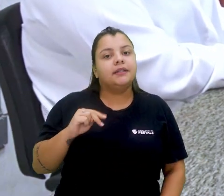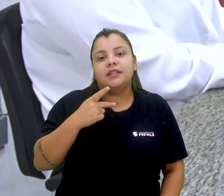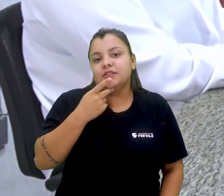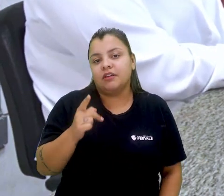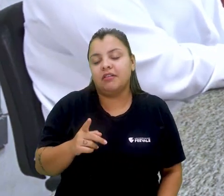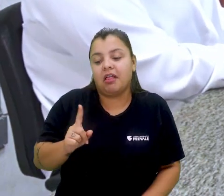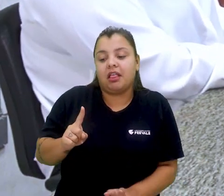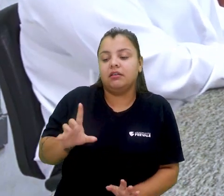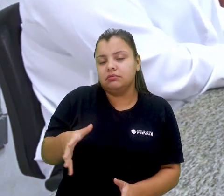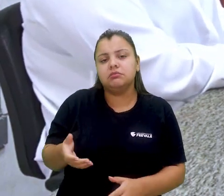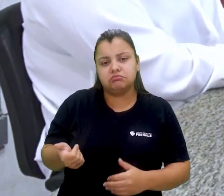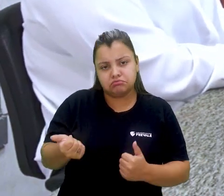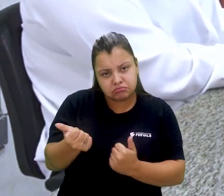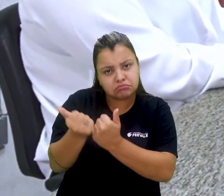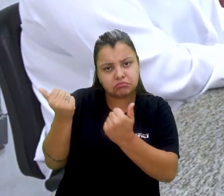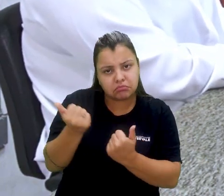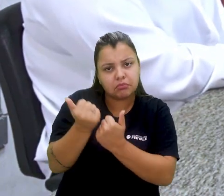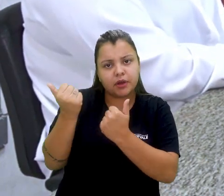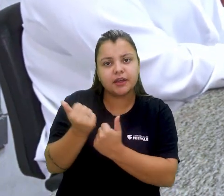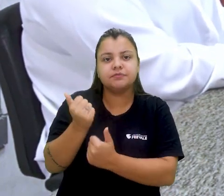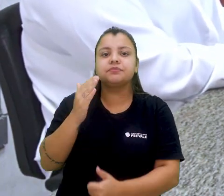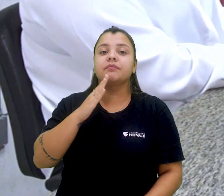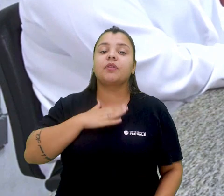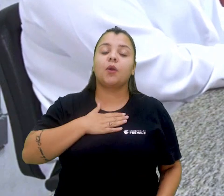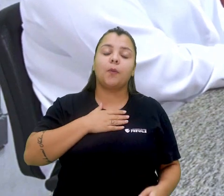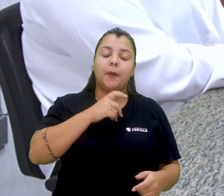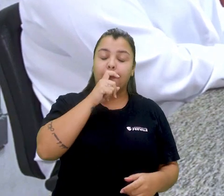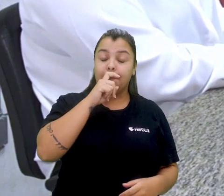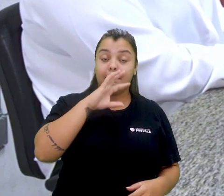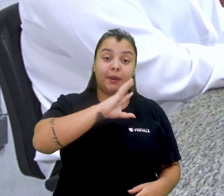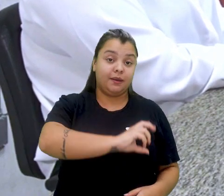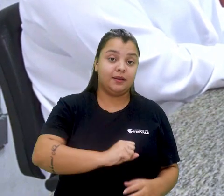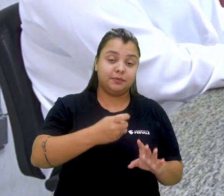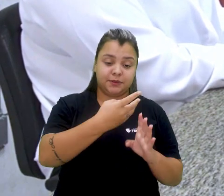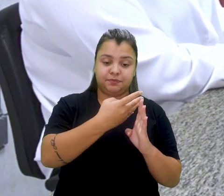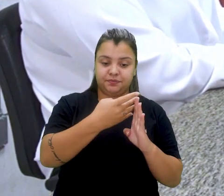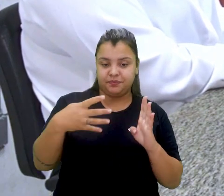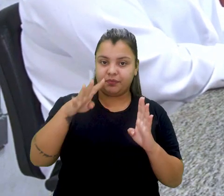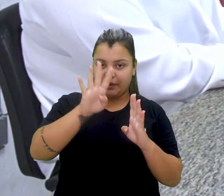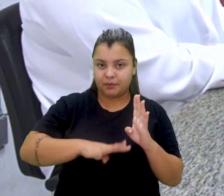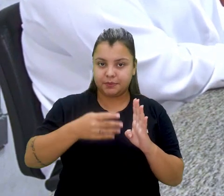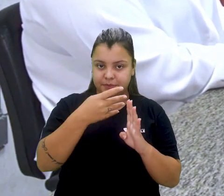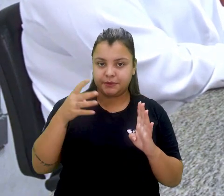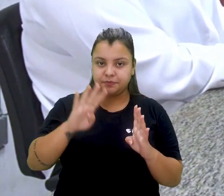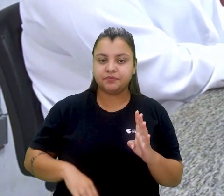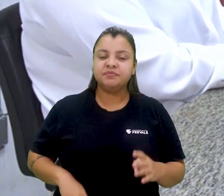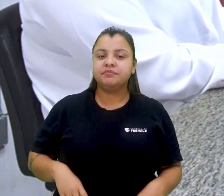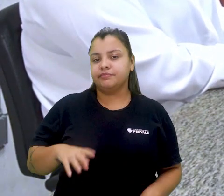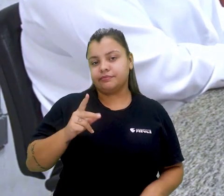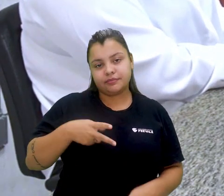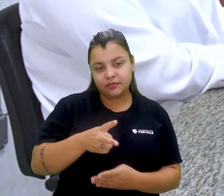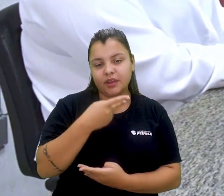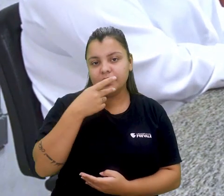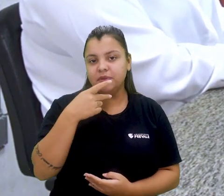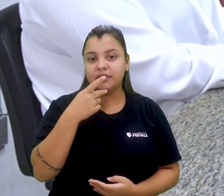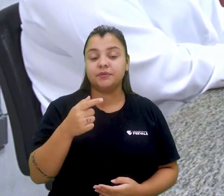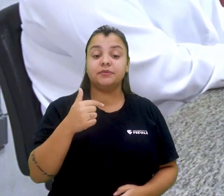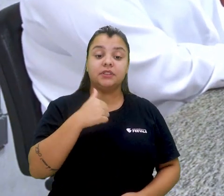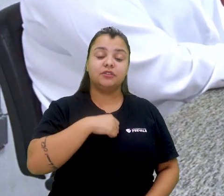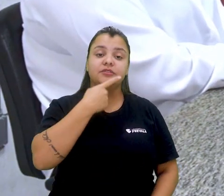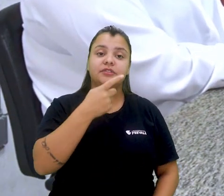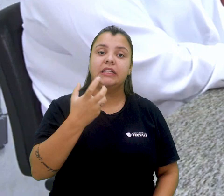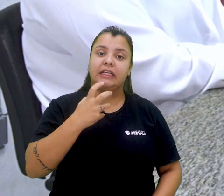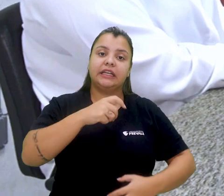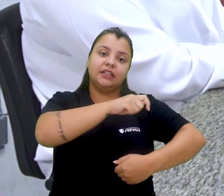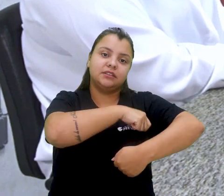apoiar né mas meu pai ele é o homem das planilhas né Aí eu sempre conto que naquele dia que eu falei que eu ia ser cozinheiro